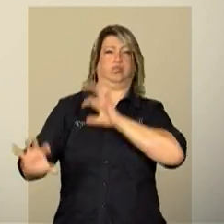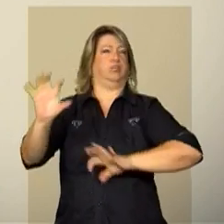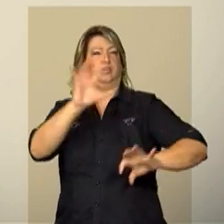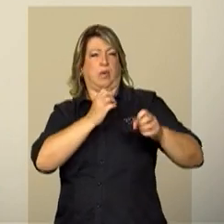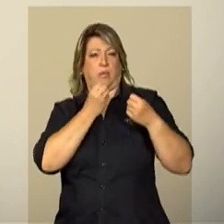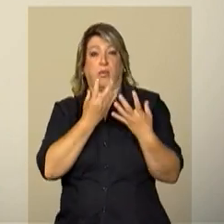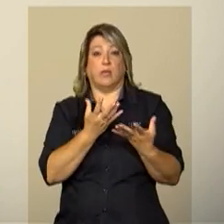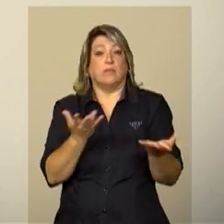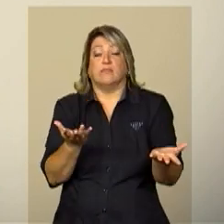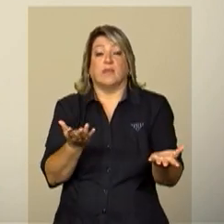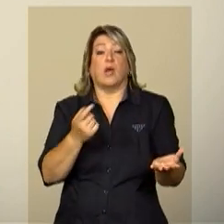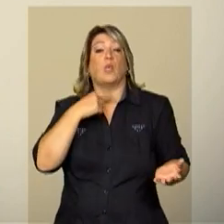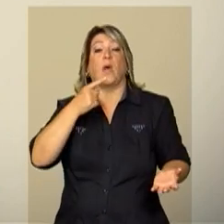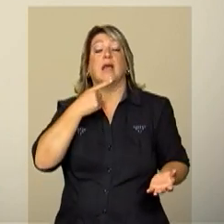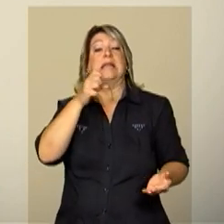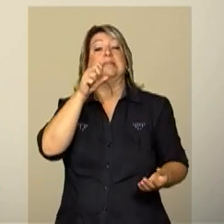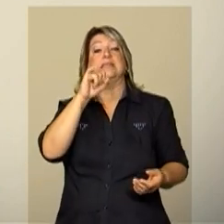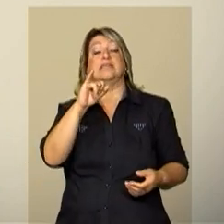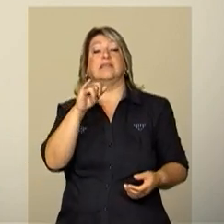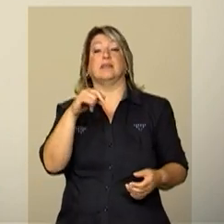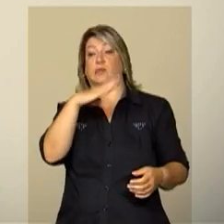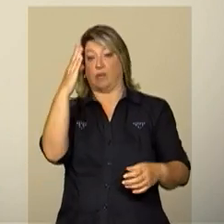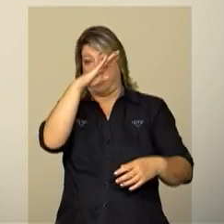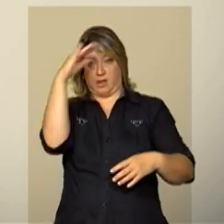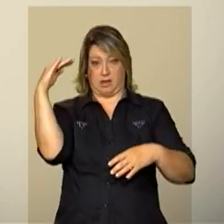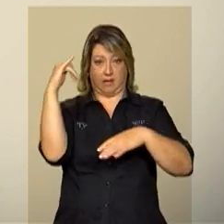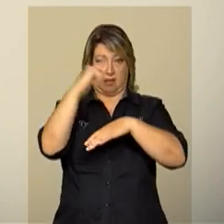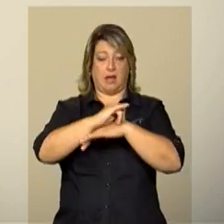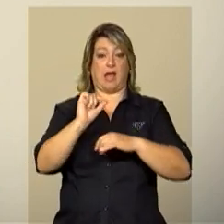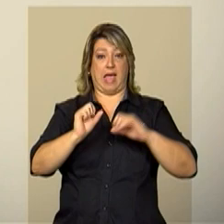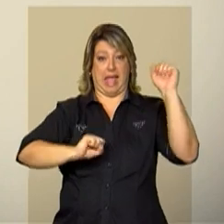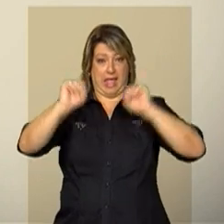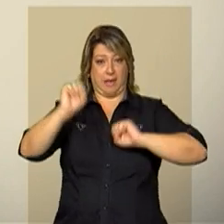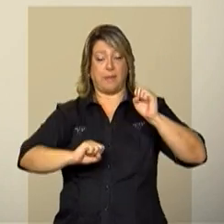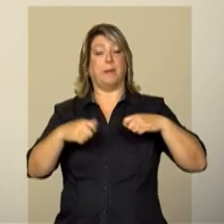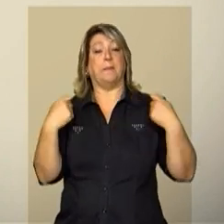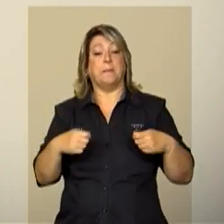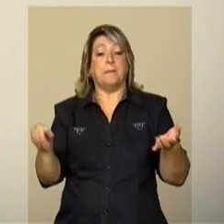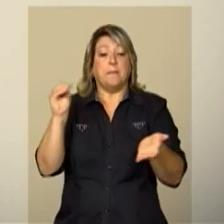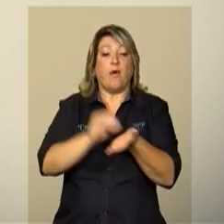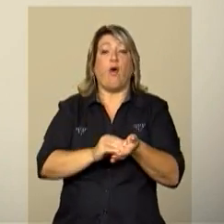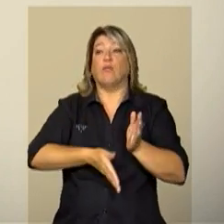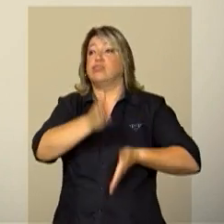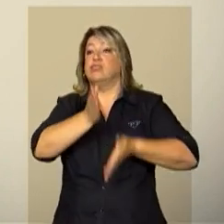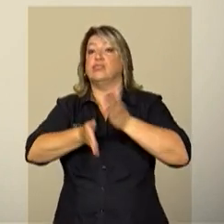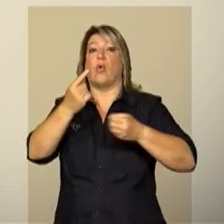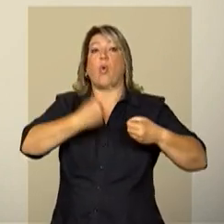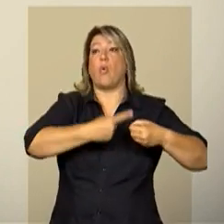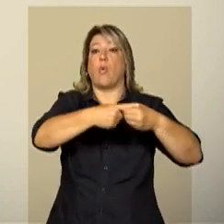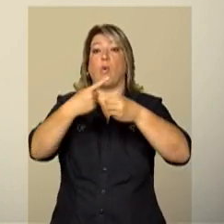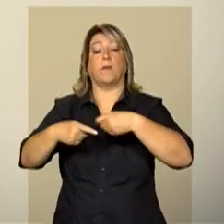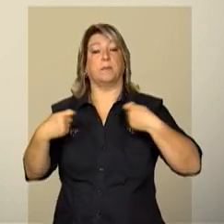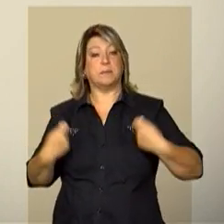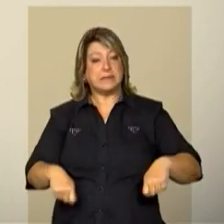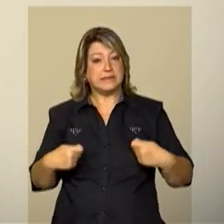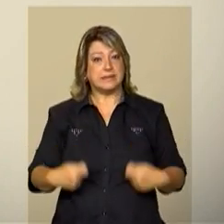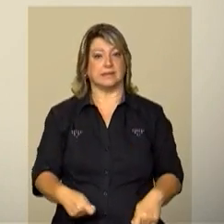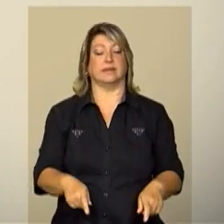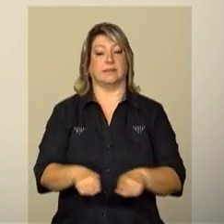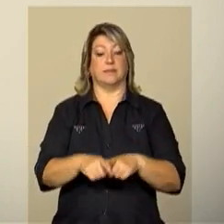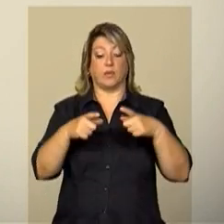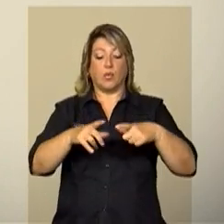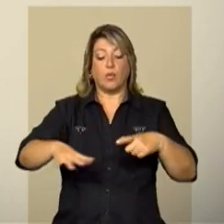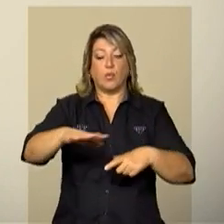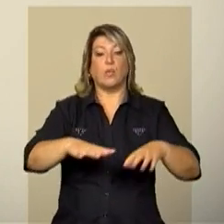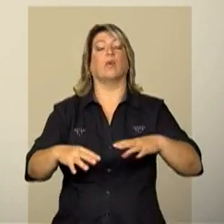colocarem voos para aquela cidade por isso vamos incentivar os voos regulares nos aeroportos regionais e até